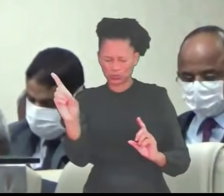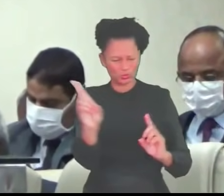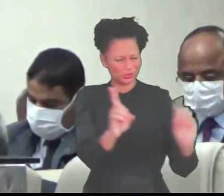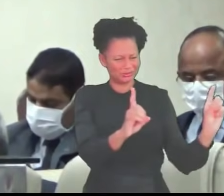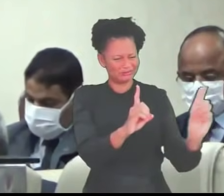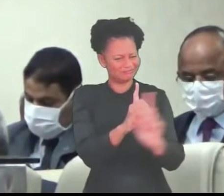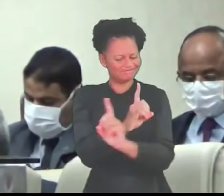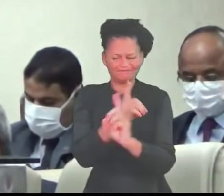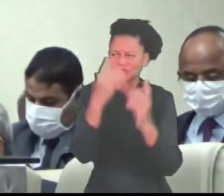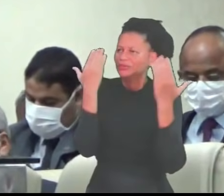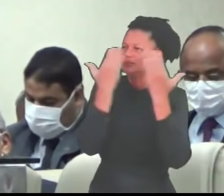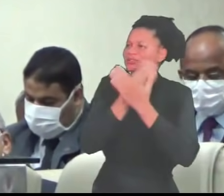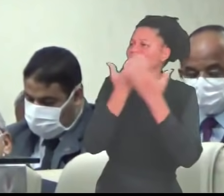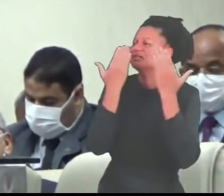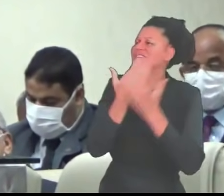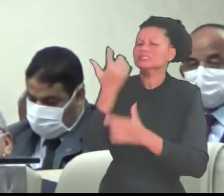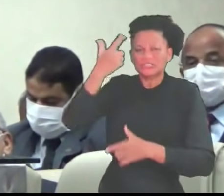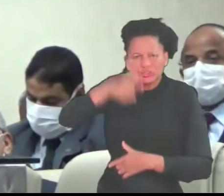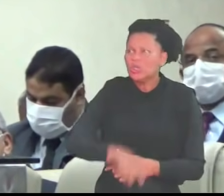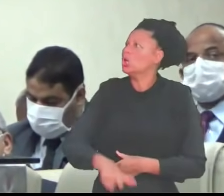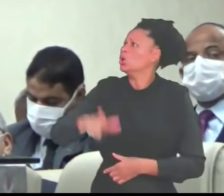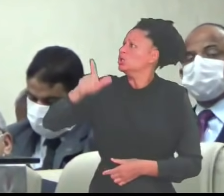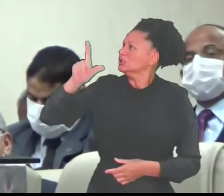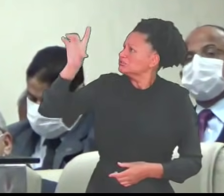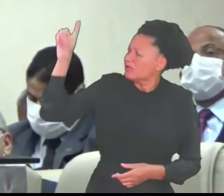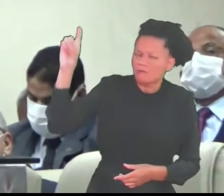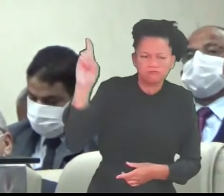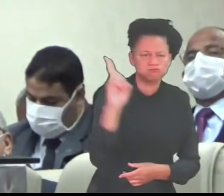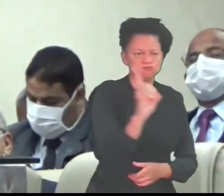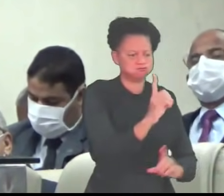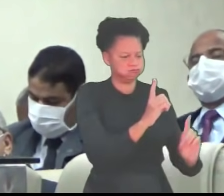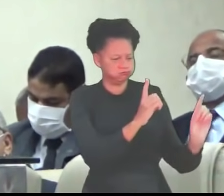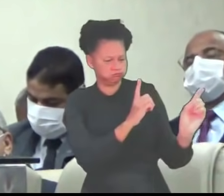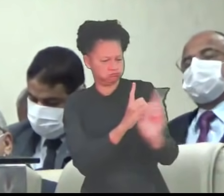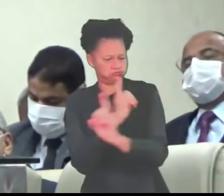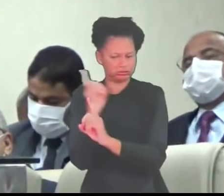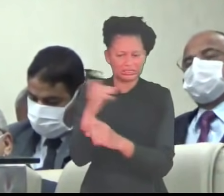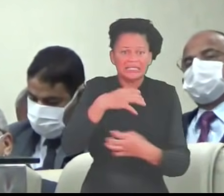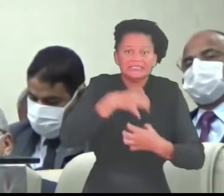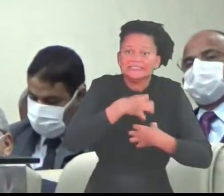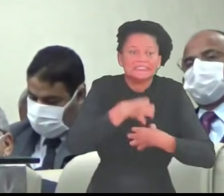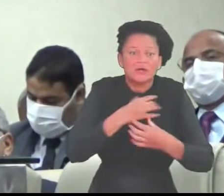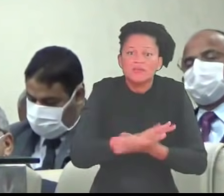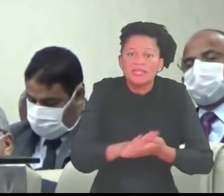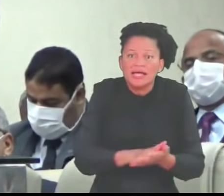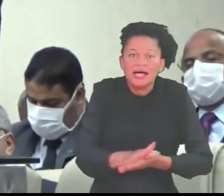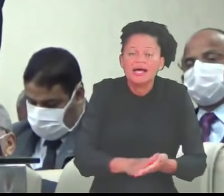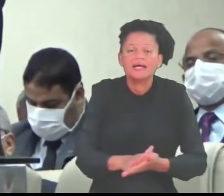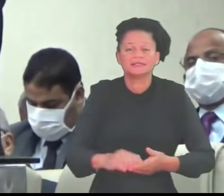vejo. Deus torna a passar perante mim e eu não sinto.